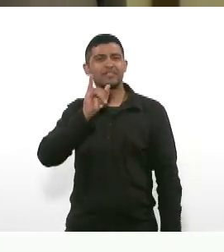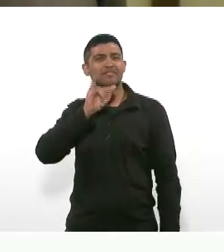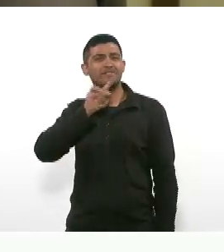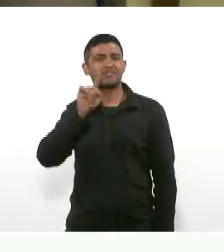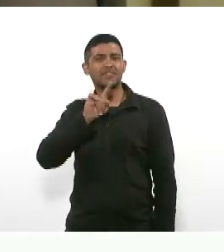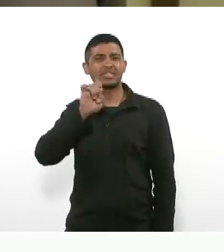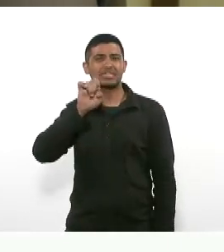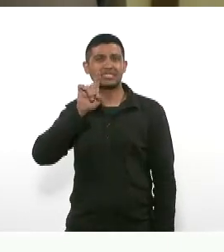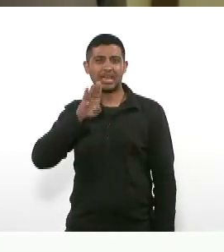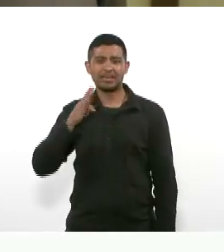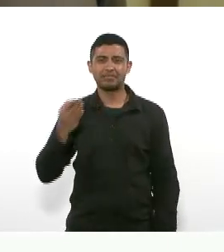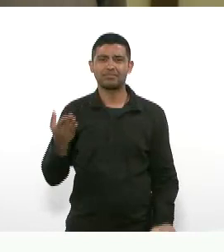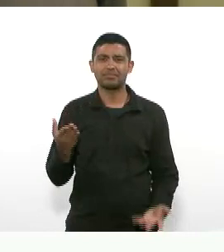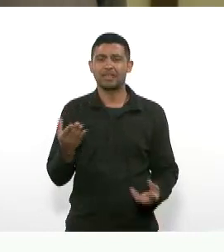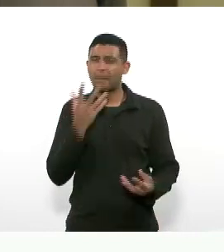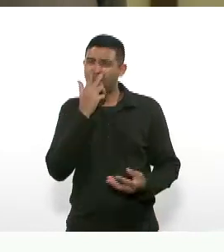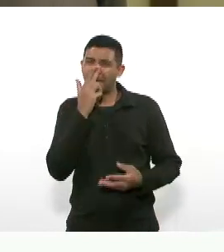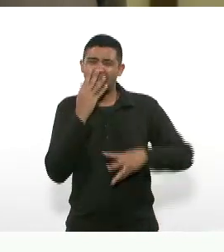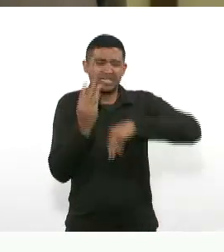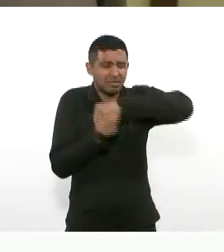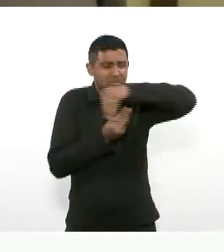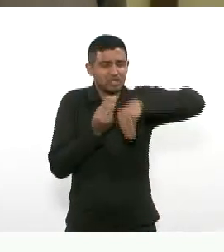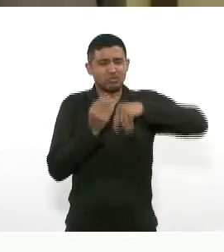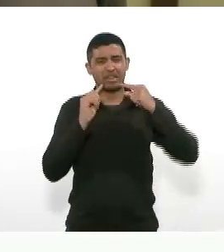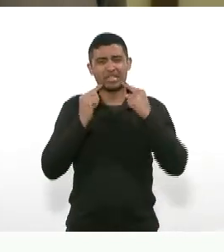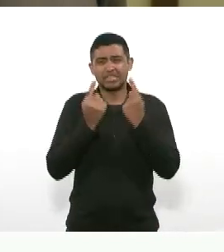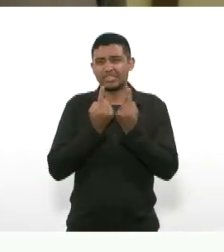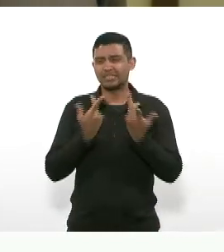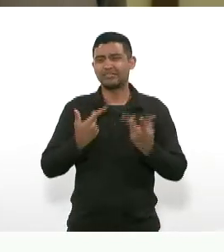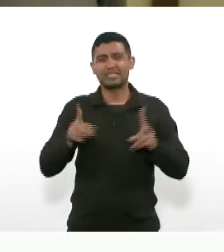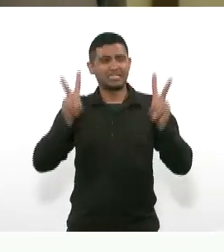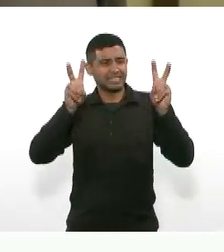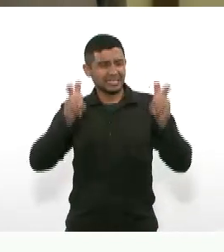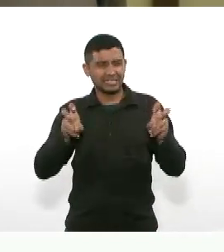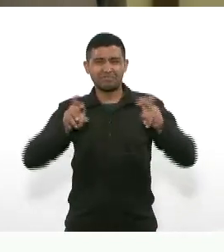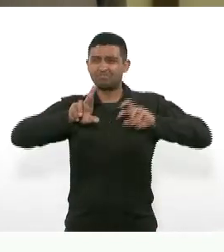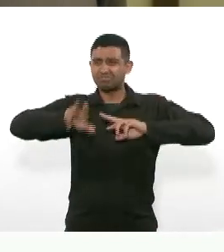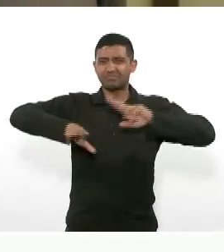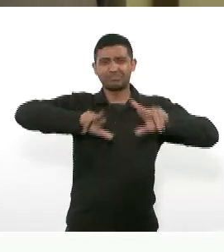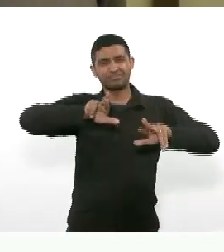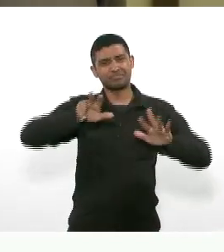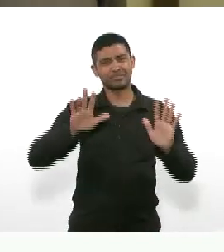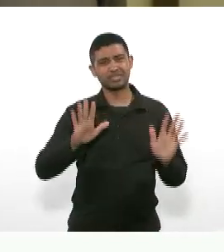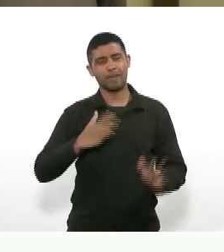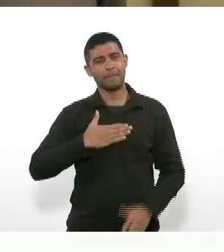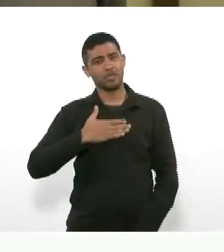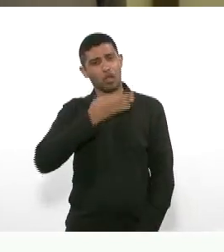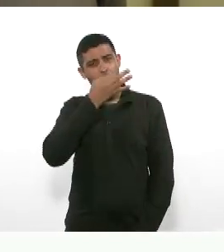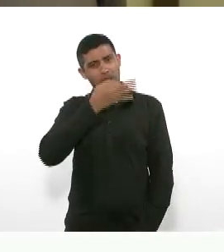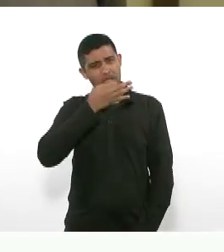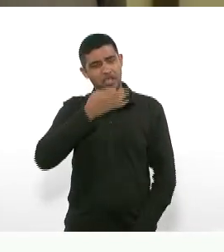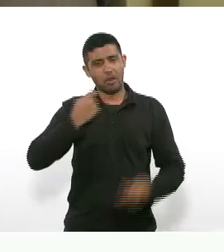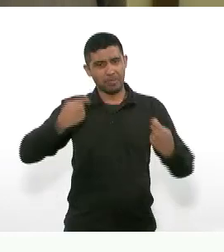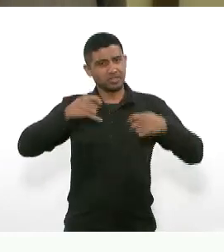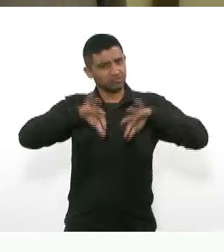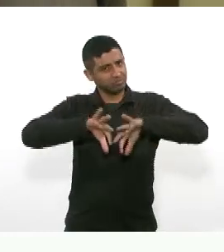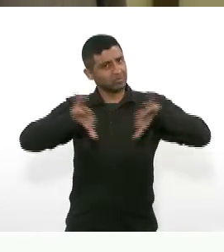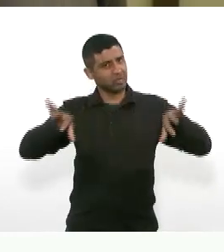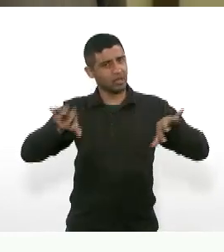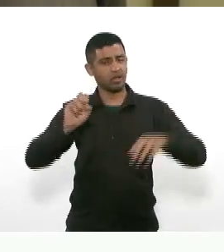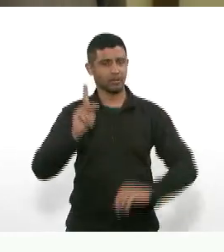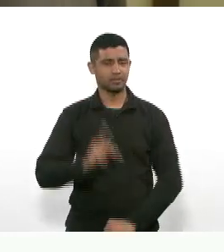reunião funções e assuntos completamente distintos. Então, na minha opinião, deveria ser separado,